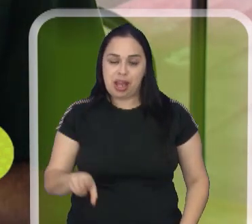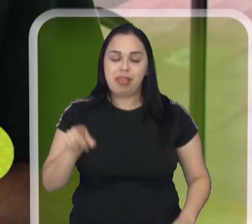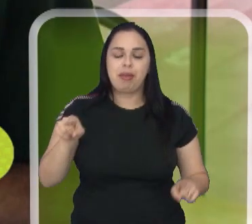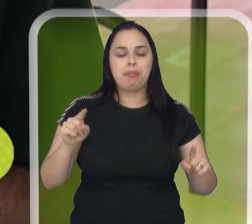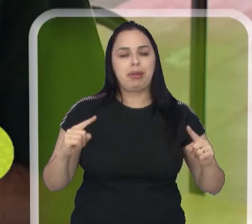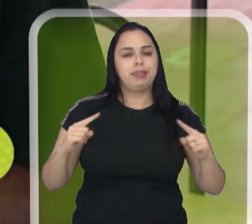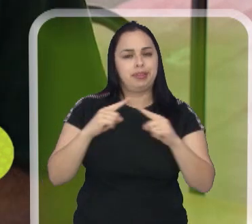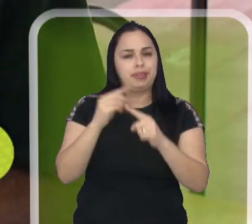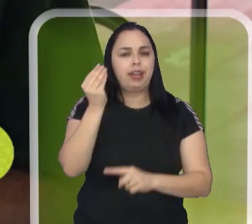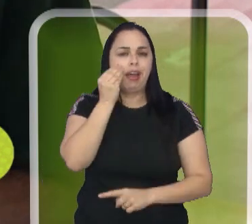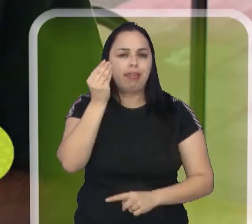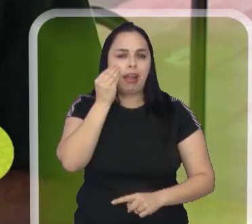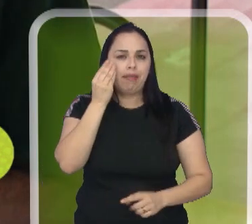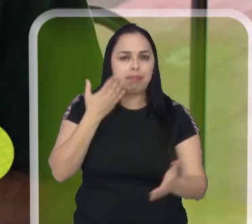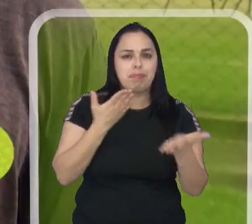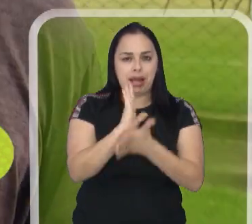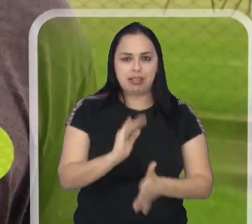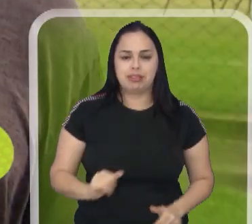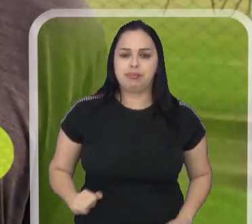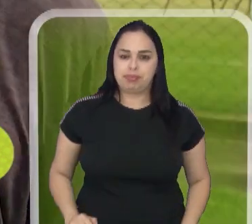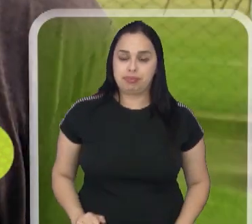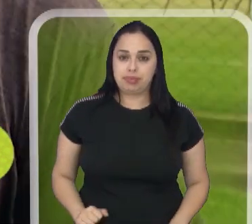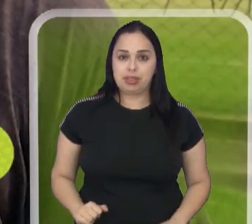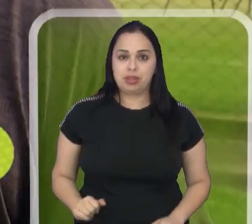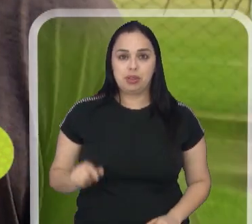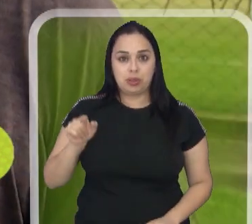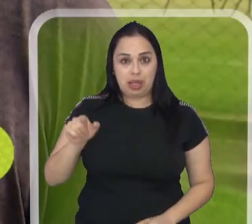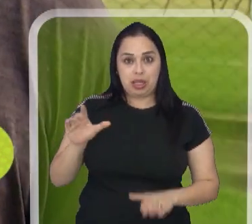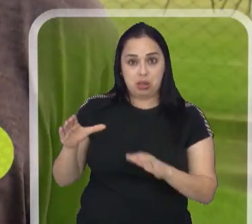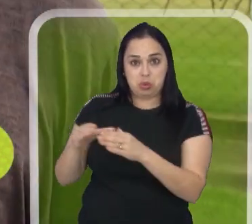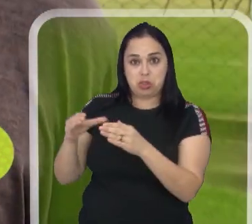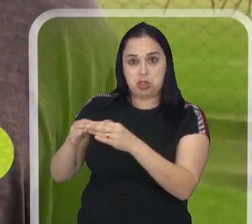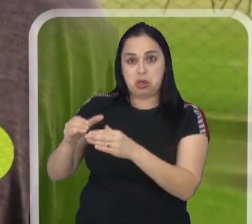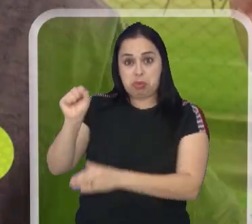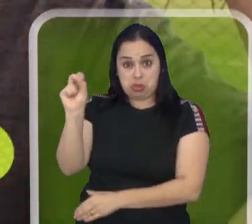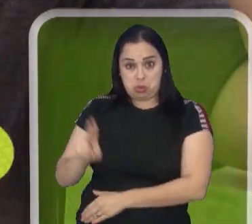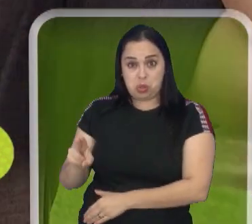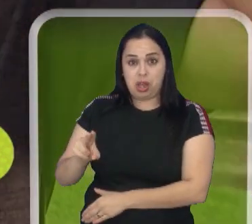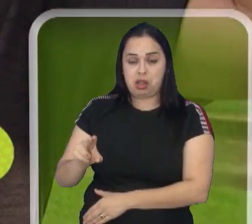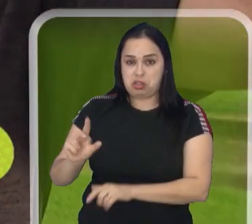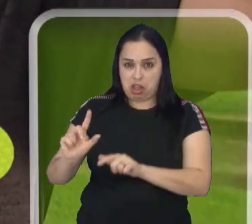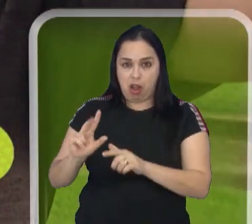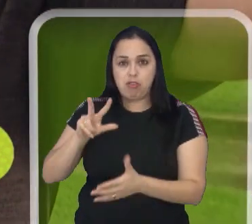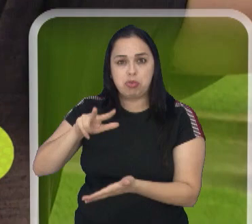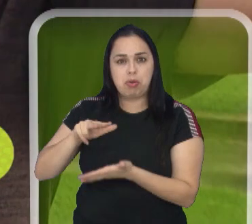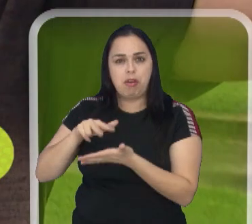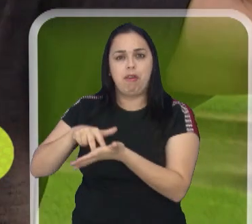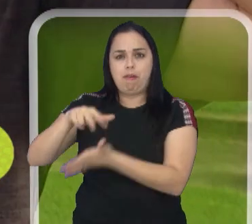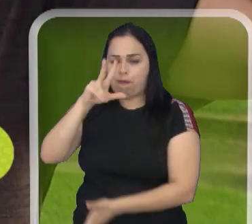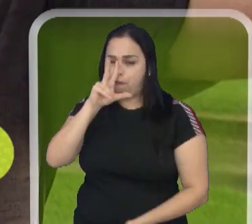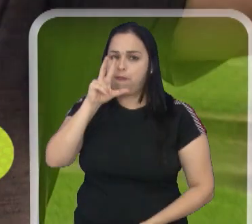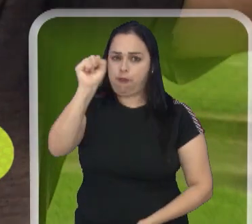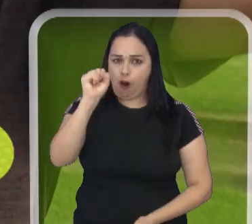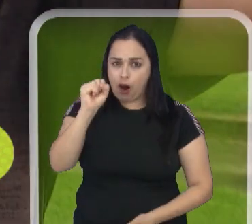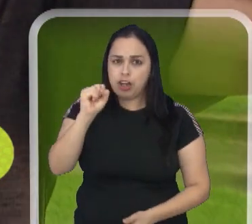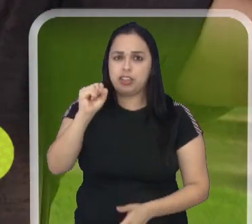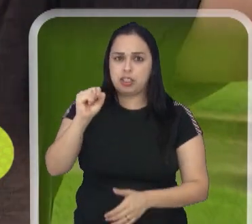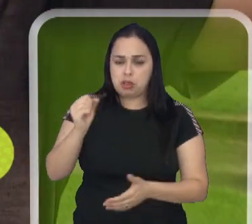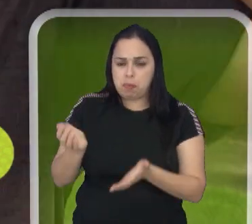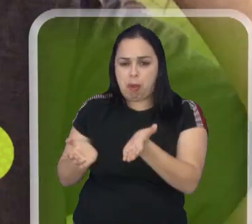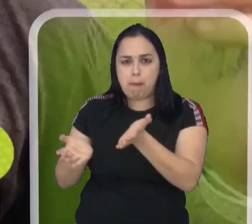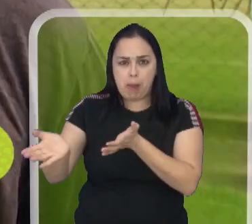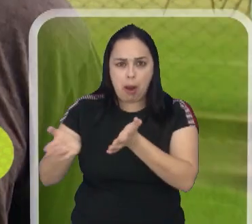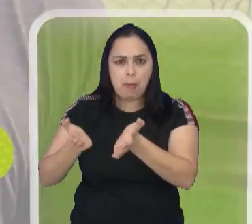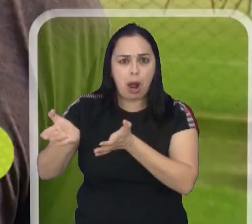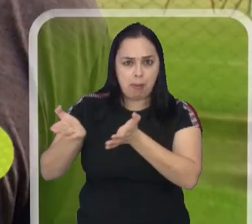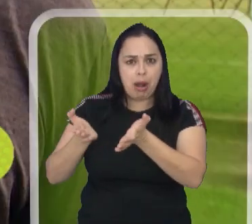uma das vagas para as semifinais. O time do União Suzano, que é um time agressivo, um time forte, né? Tanto dentro, tanto fora, joga da mesma maneira, com